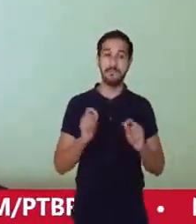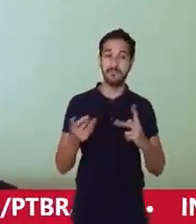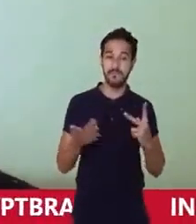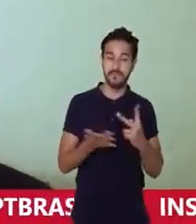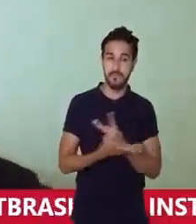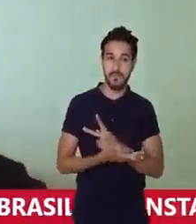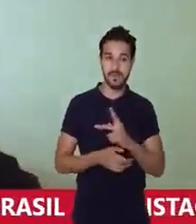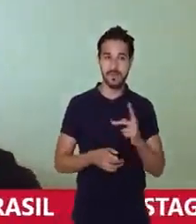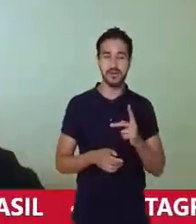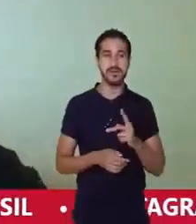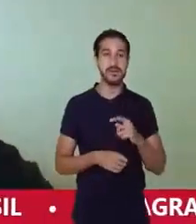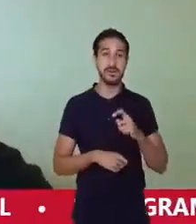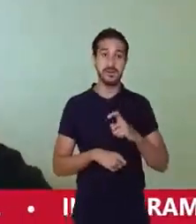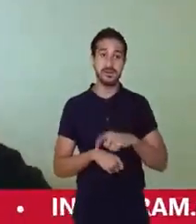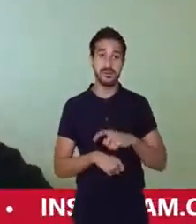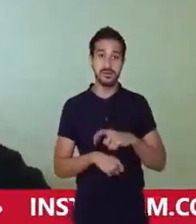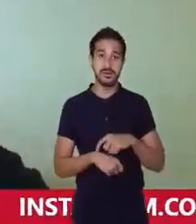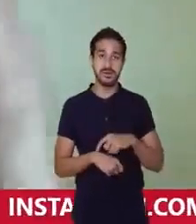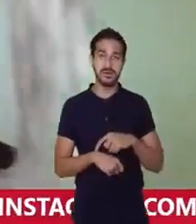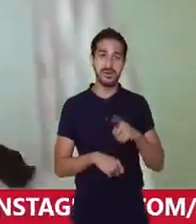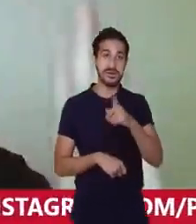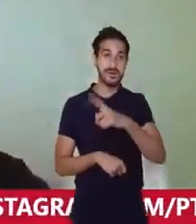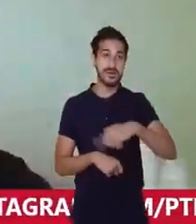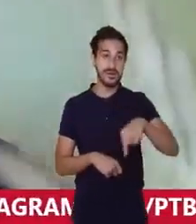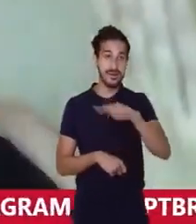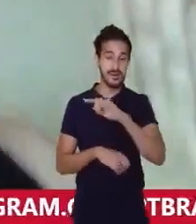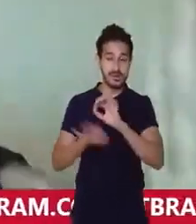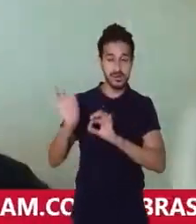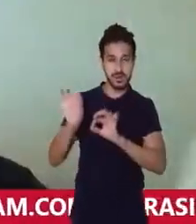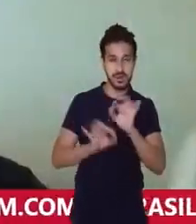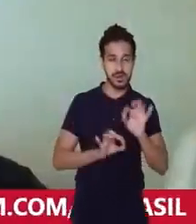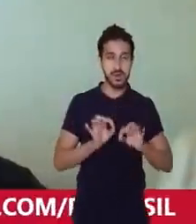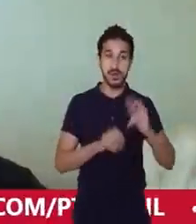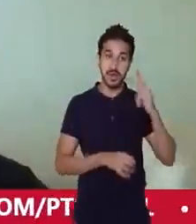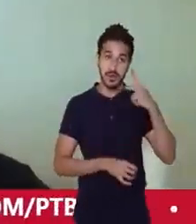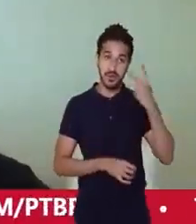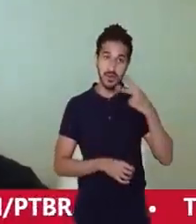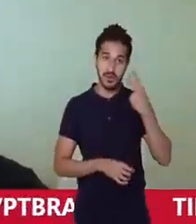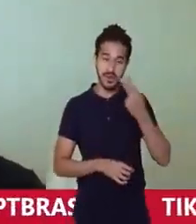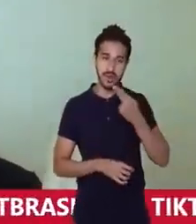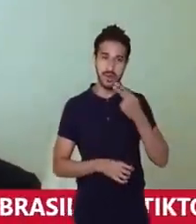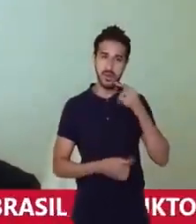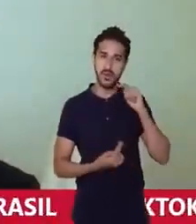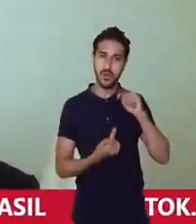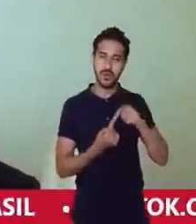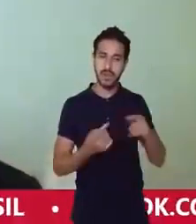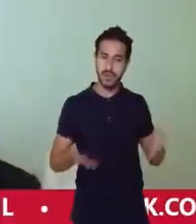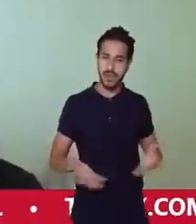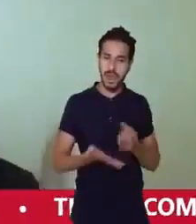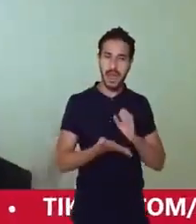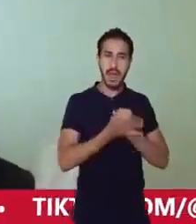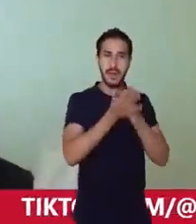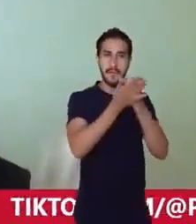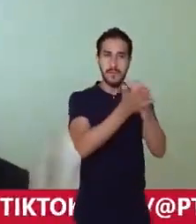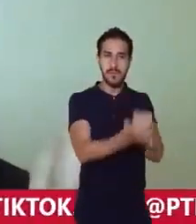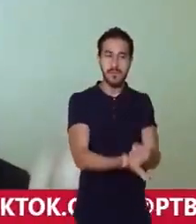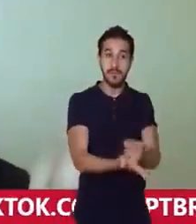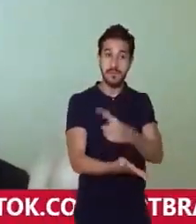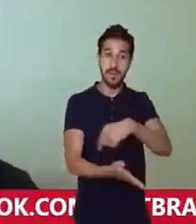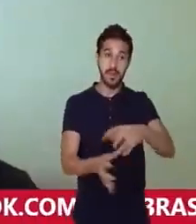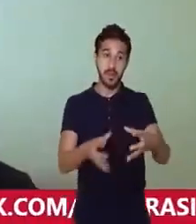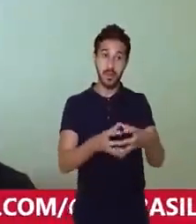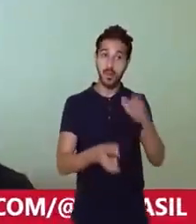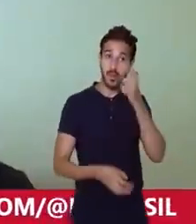acontece? Acontece que quando eles montaram a política de favorecimento